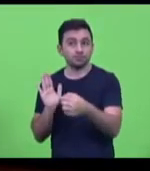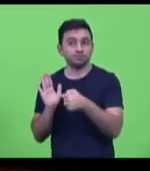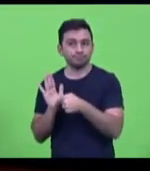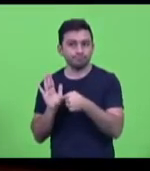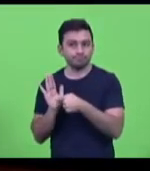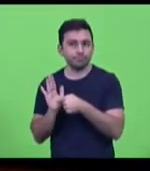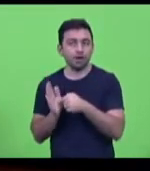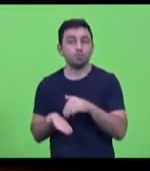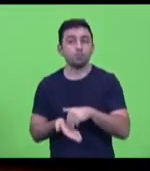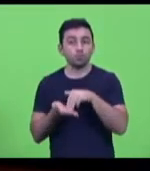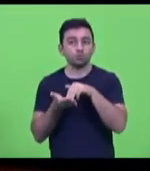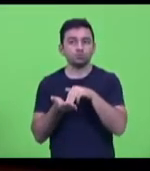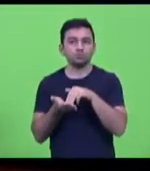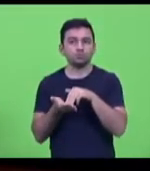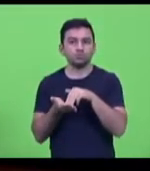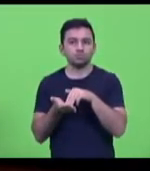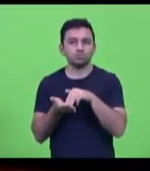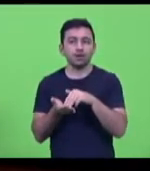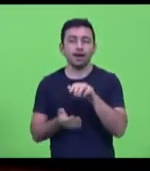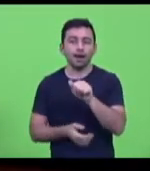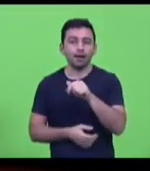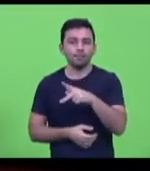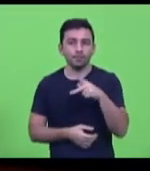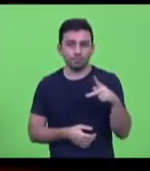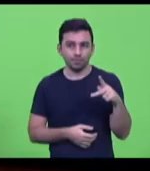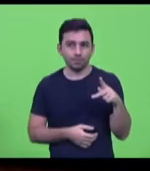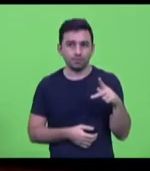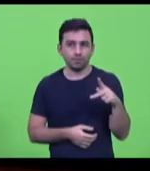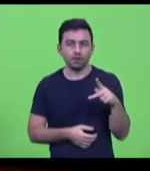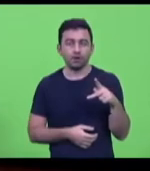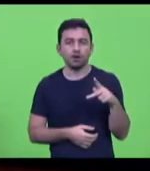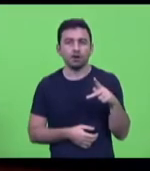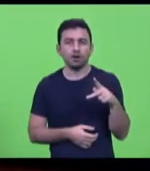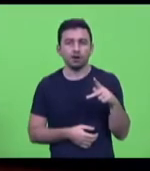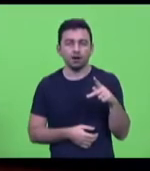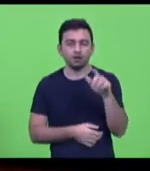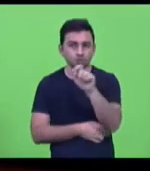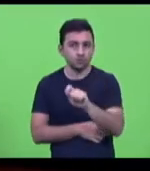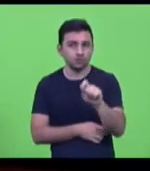moção. A APP, Associação de Pais